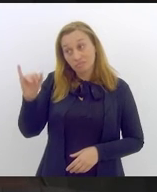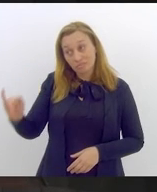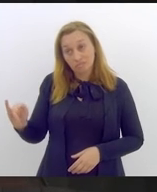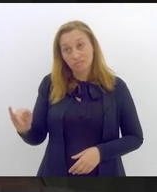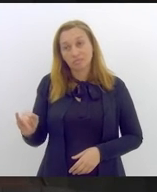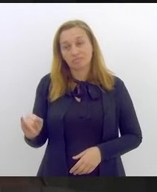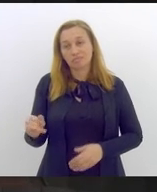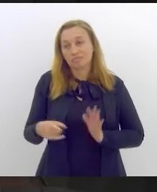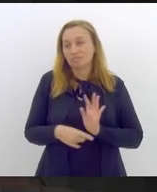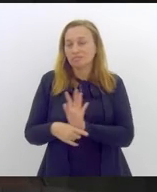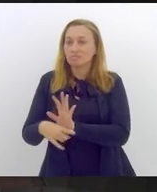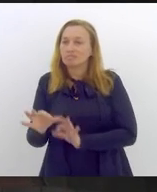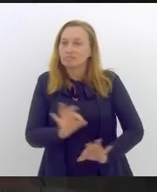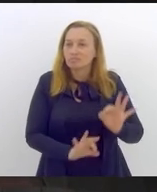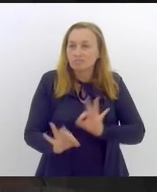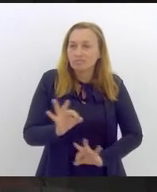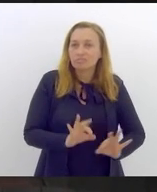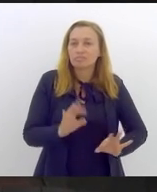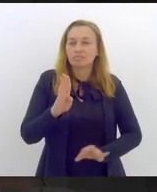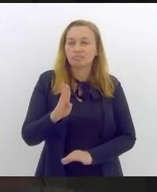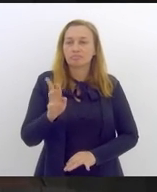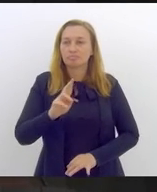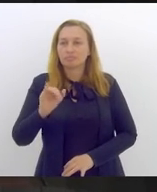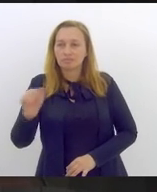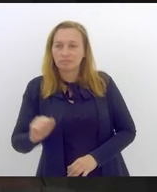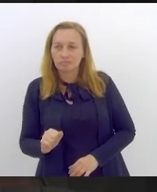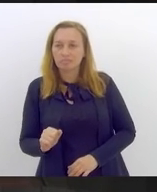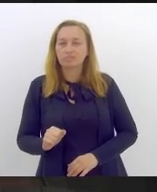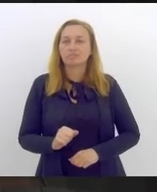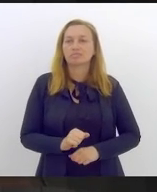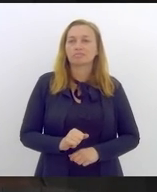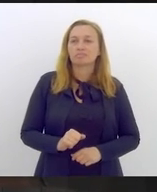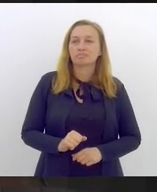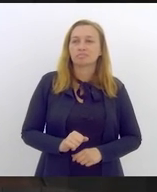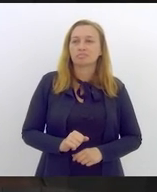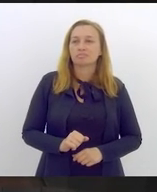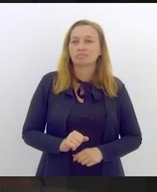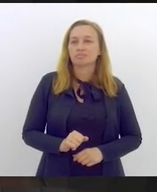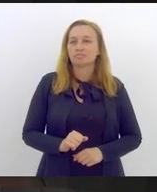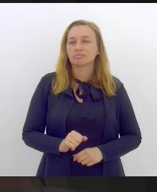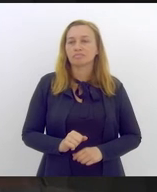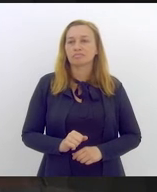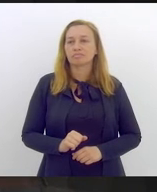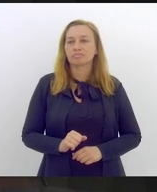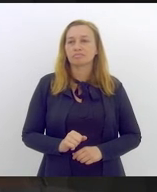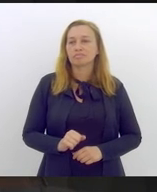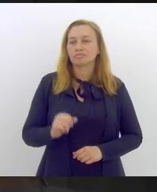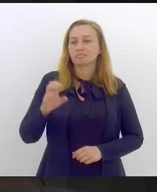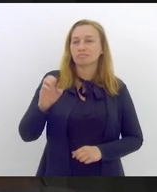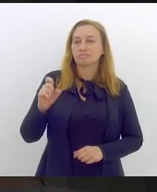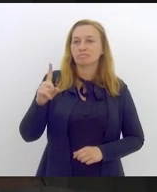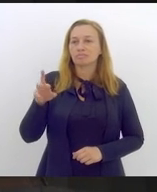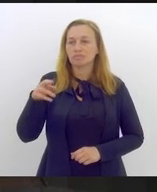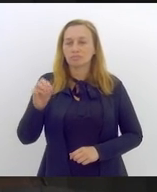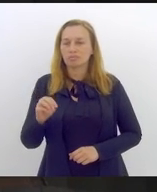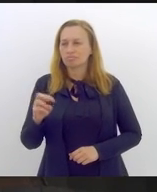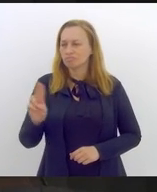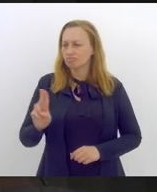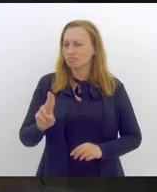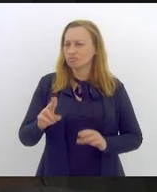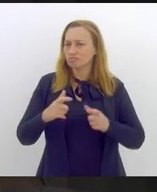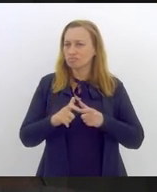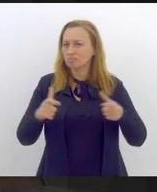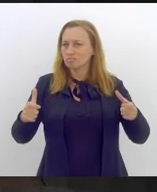ajudando a organizar o próprio Brizola Bocaiuva Cunha se eles Viana banhava até Eduardo Costa grande nomes